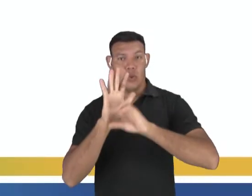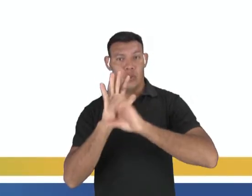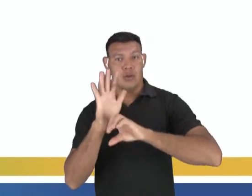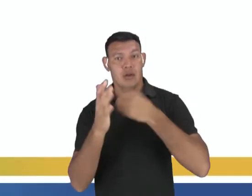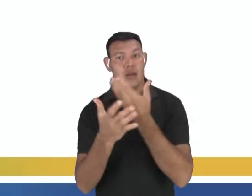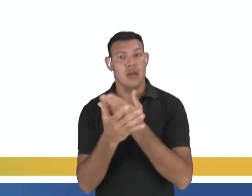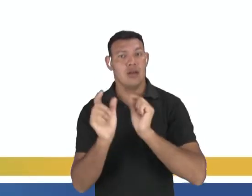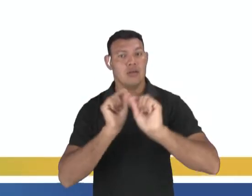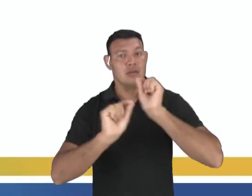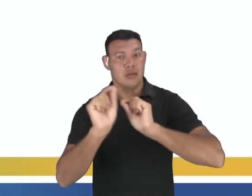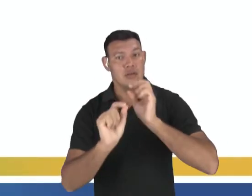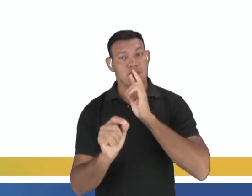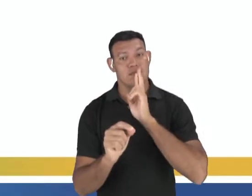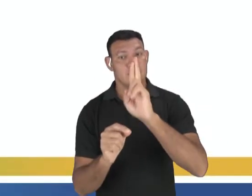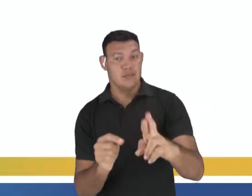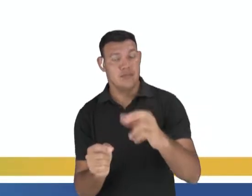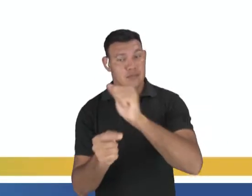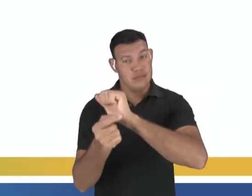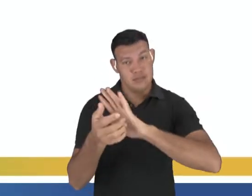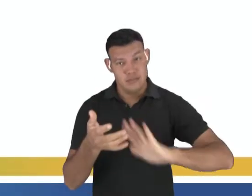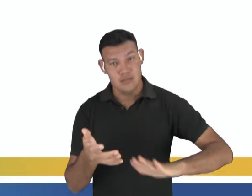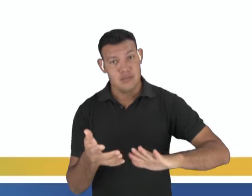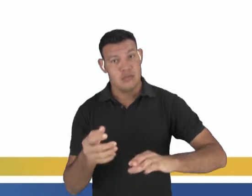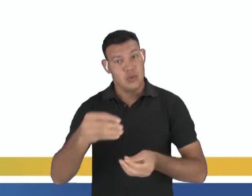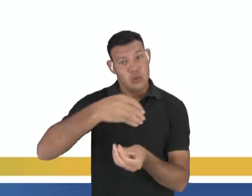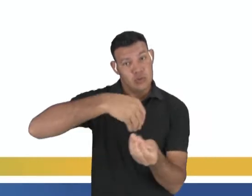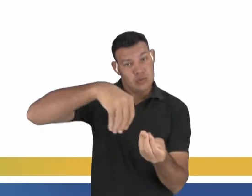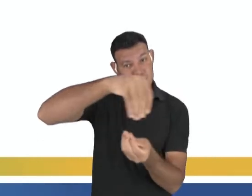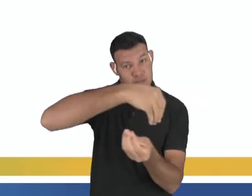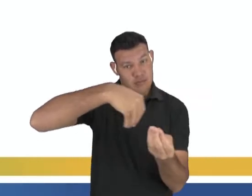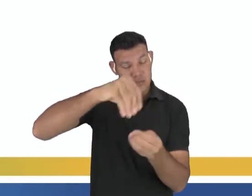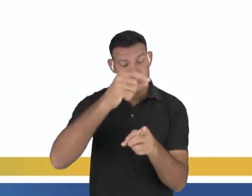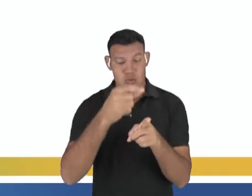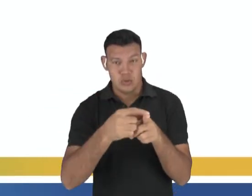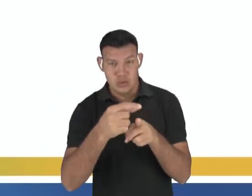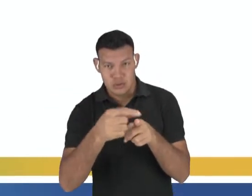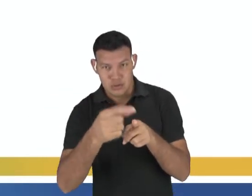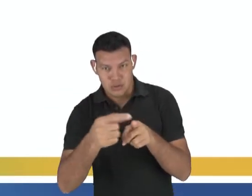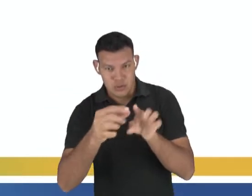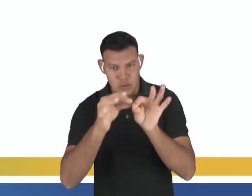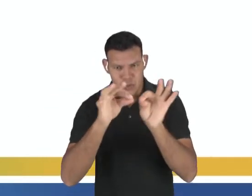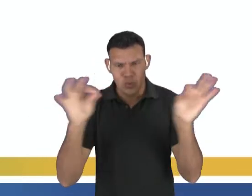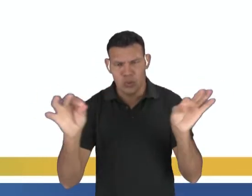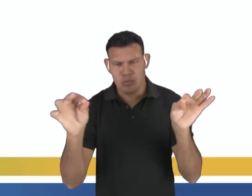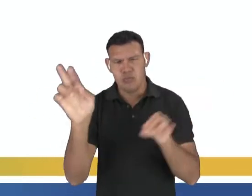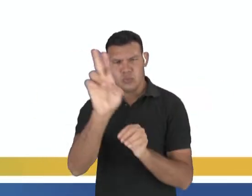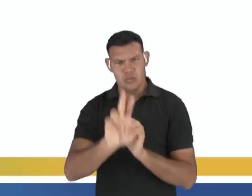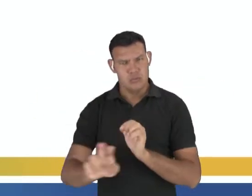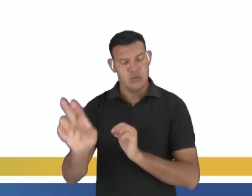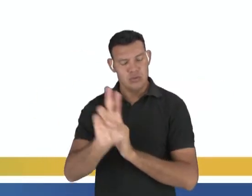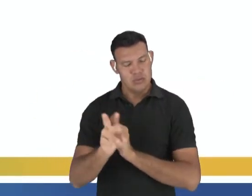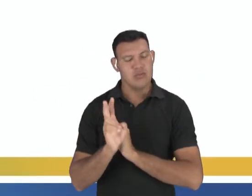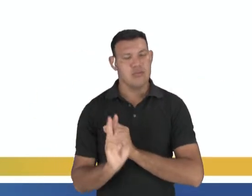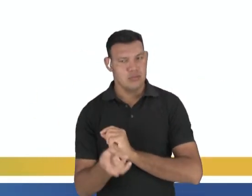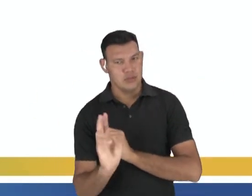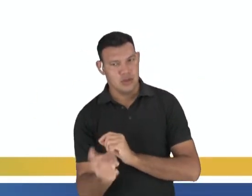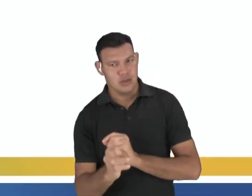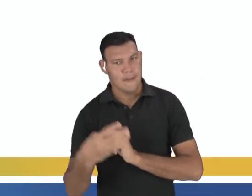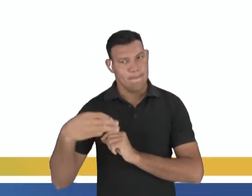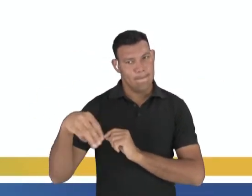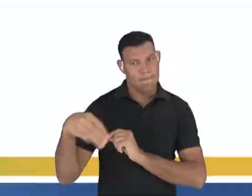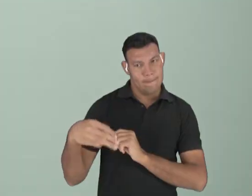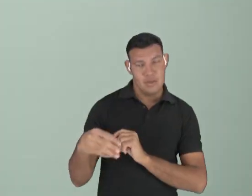nossa aula será resolução de exercícios que envolvem as unidades de medida de comprimento mais usuais né como